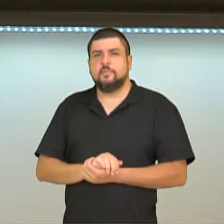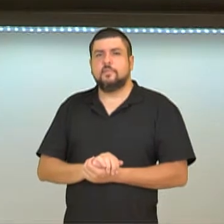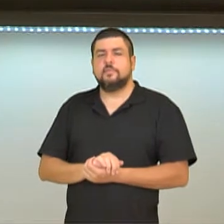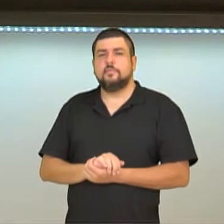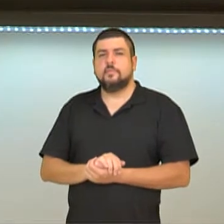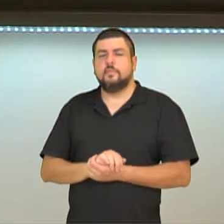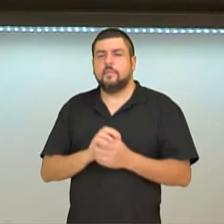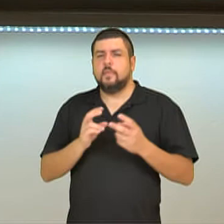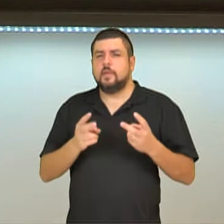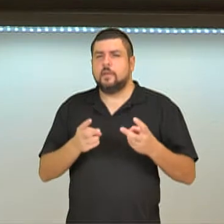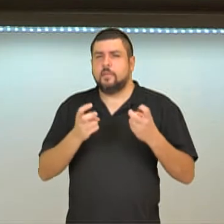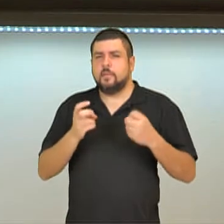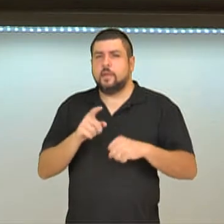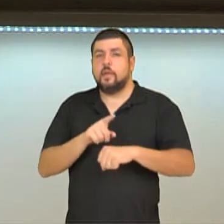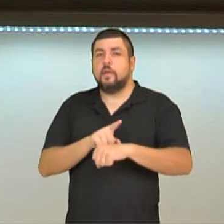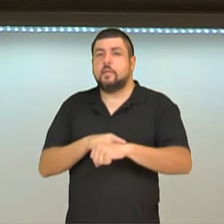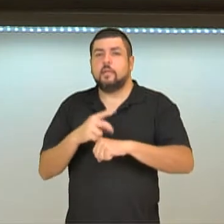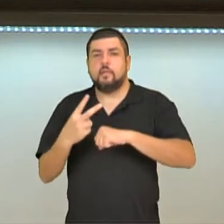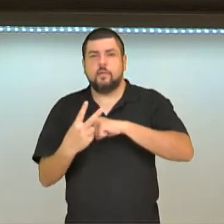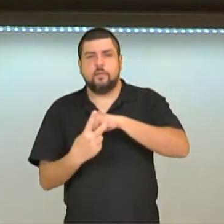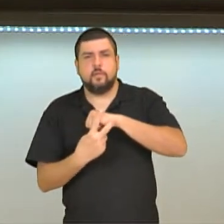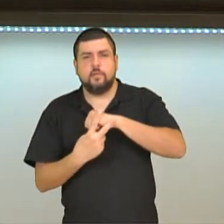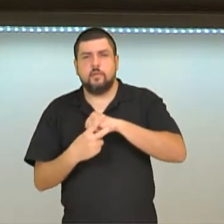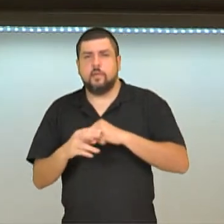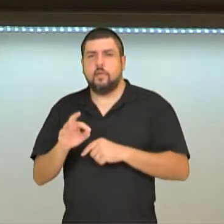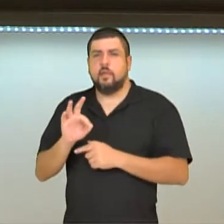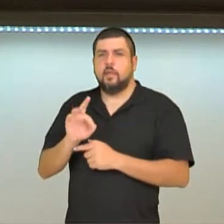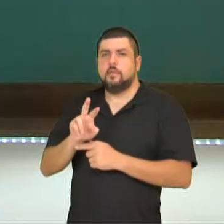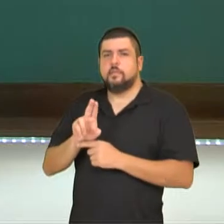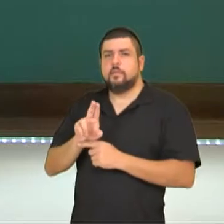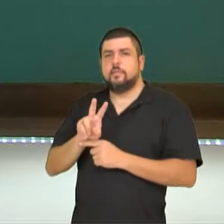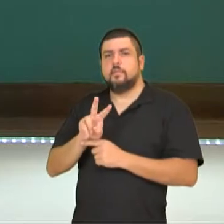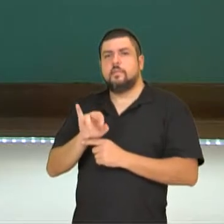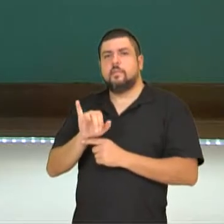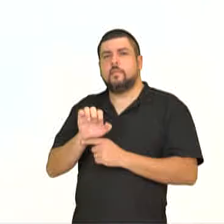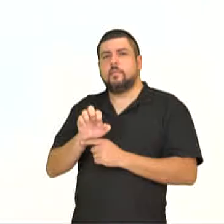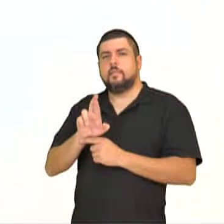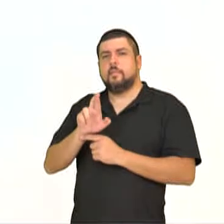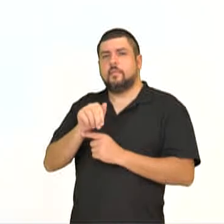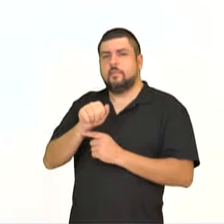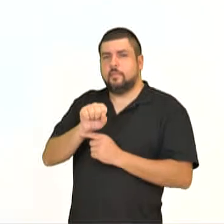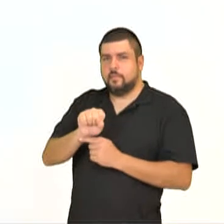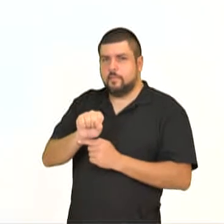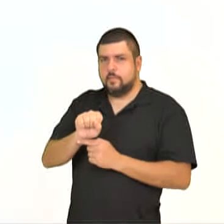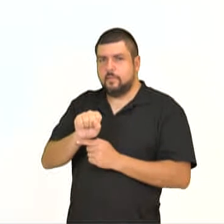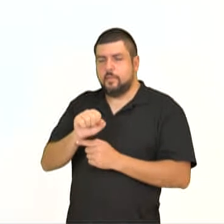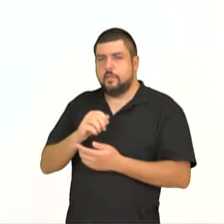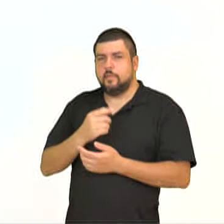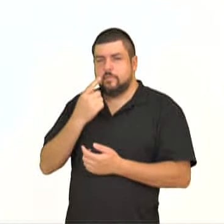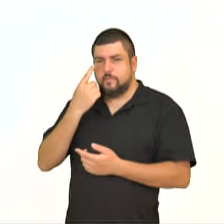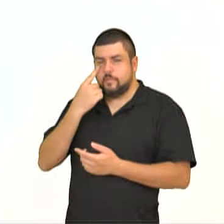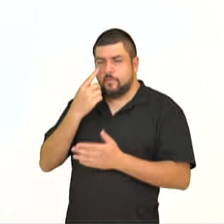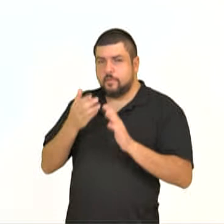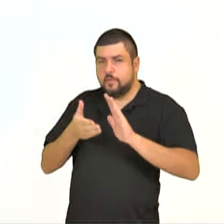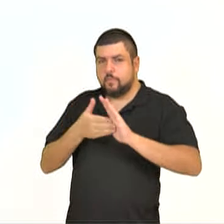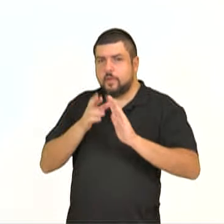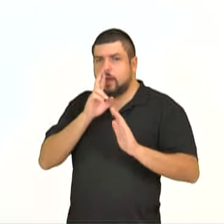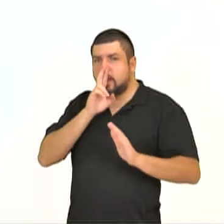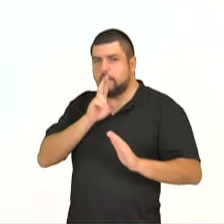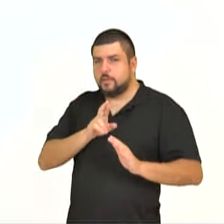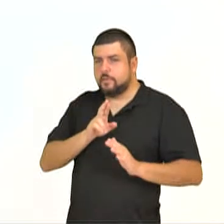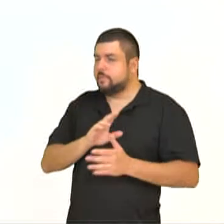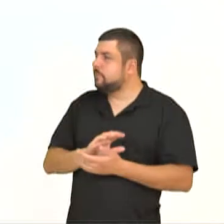Observaram o tempo do verbo? E aí, o que vocês responderam? Si tuvieras más tiempo, o sea, pensar hacia